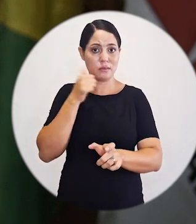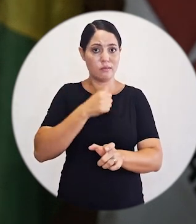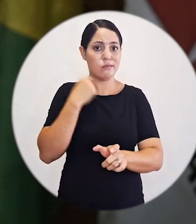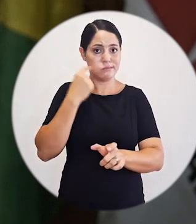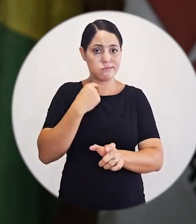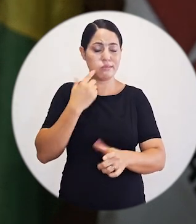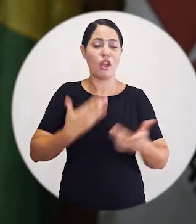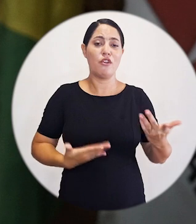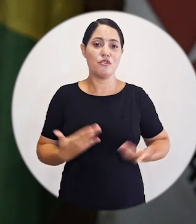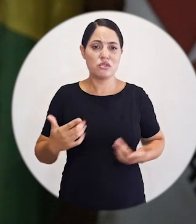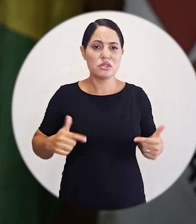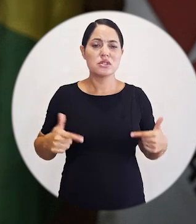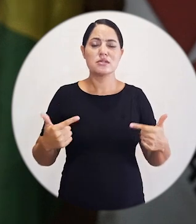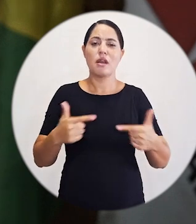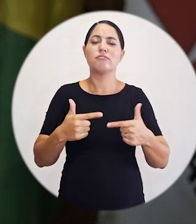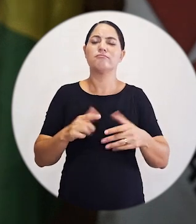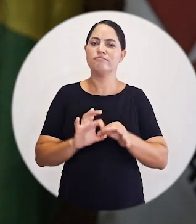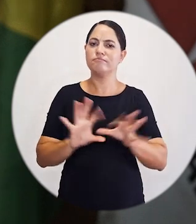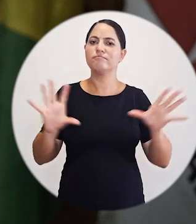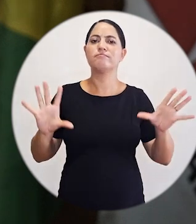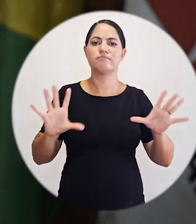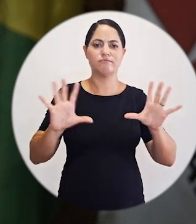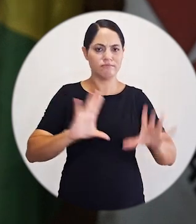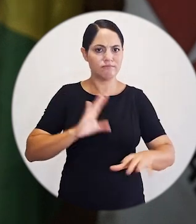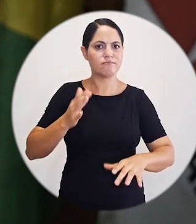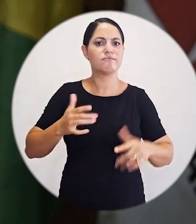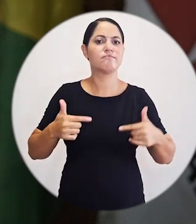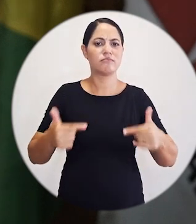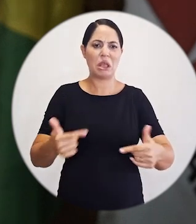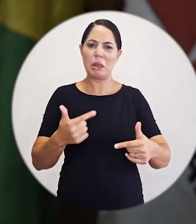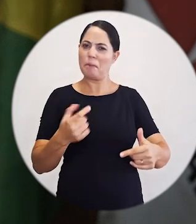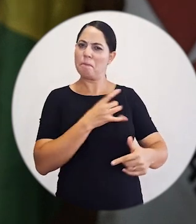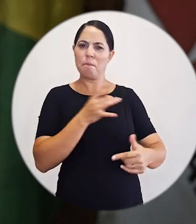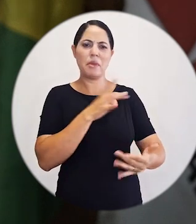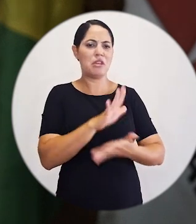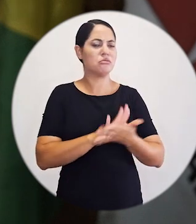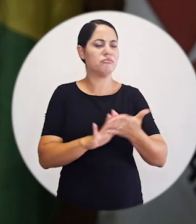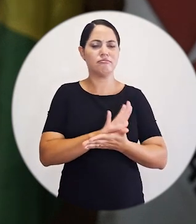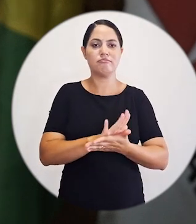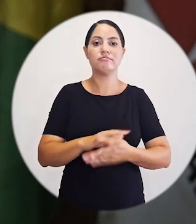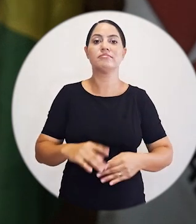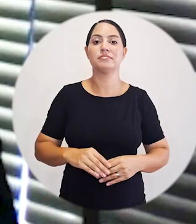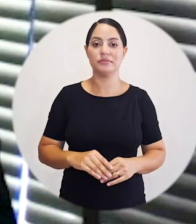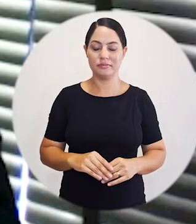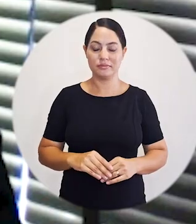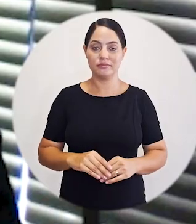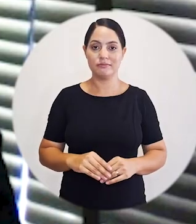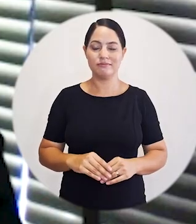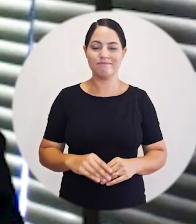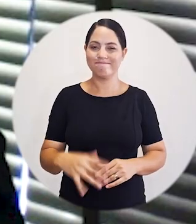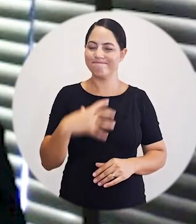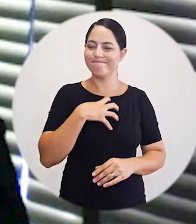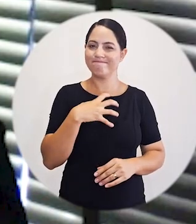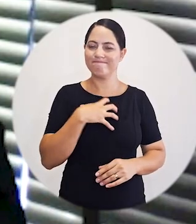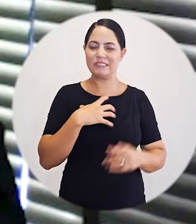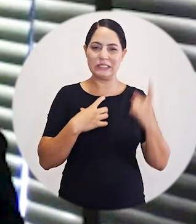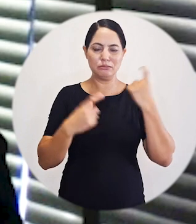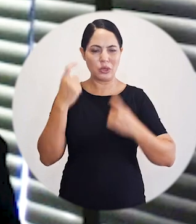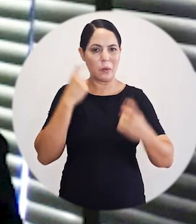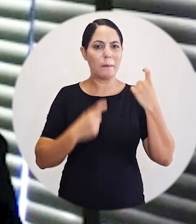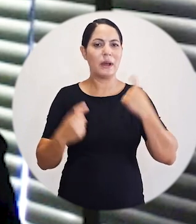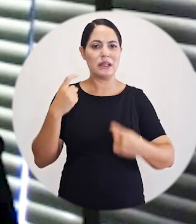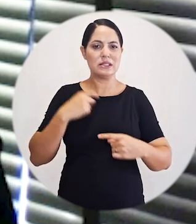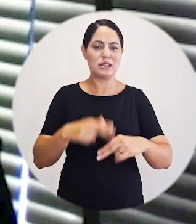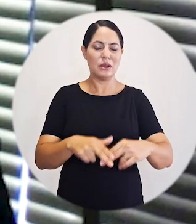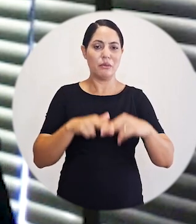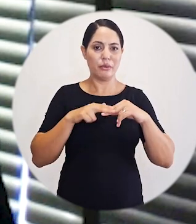suas funções com independência e coragem, sem receio de retaliações ou intimidações. Preocupante as notícias que têm